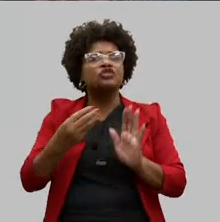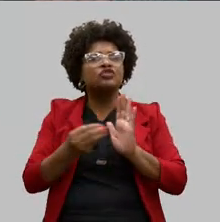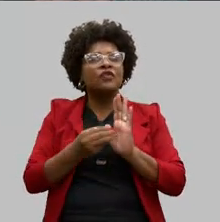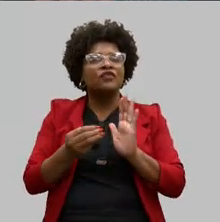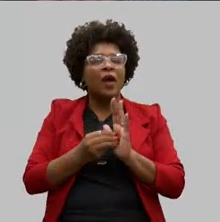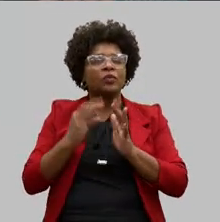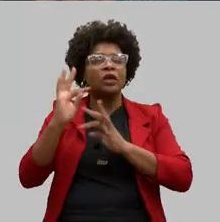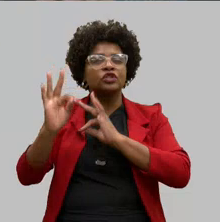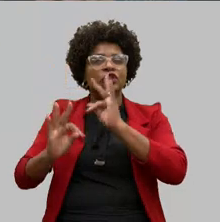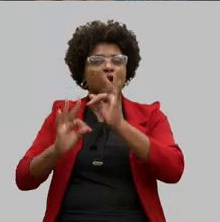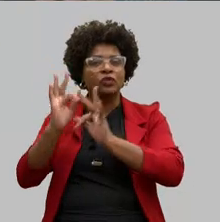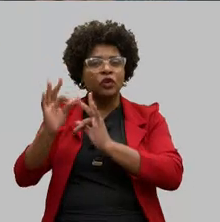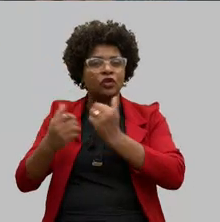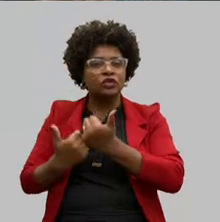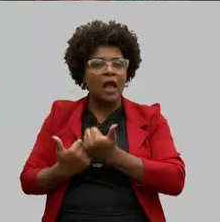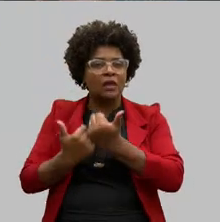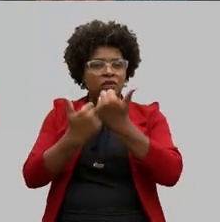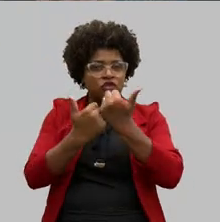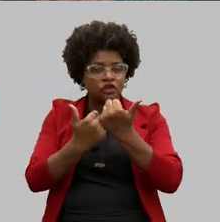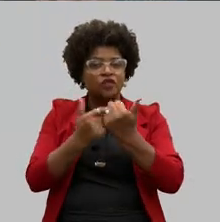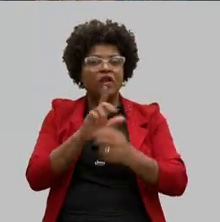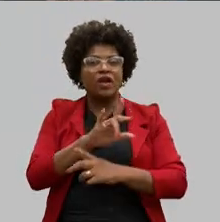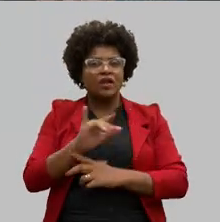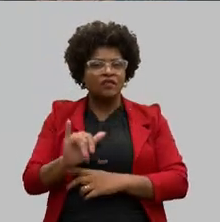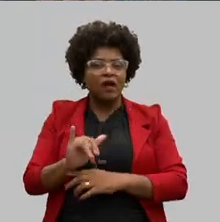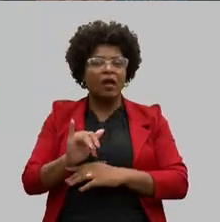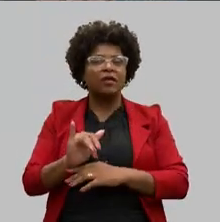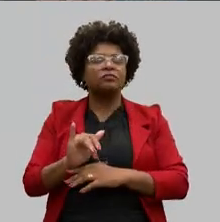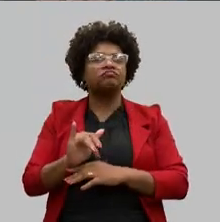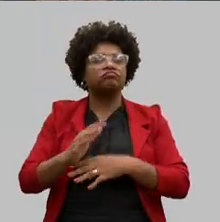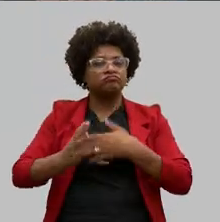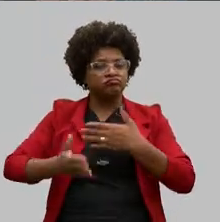assistivas para atender os